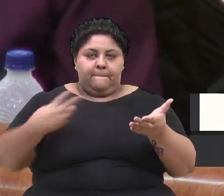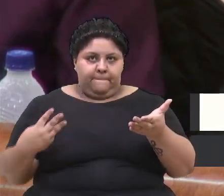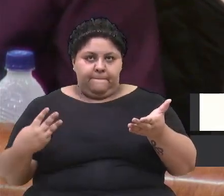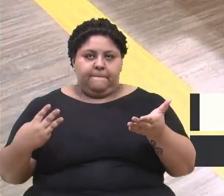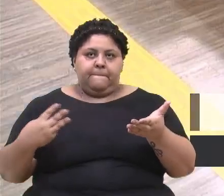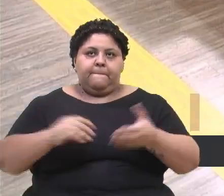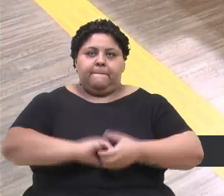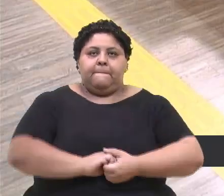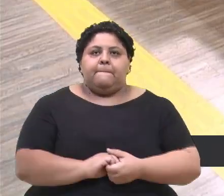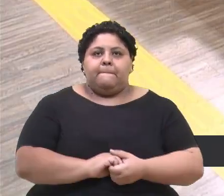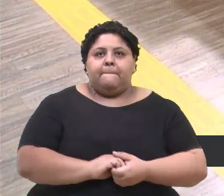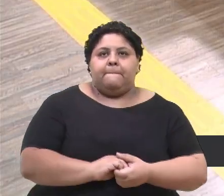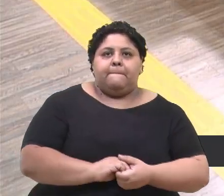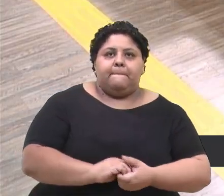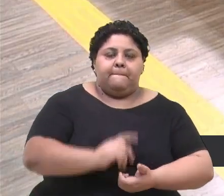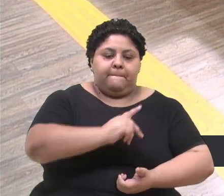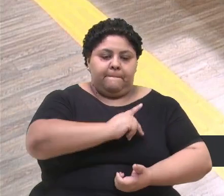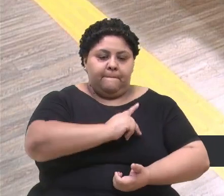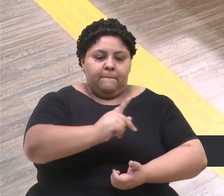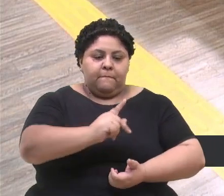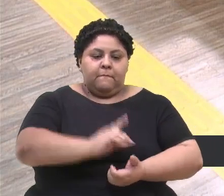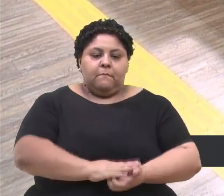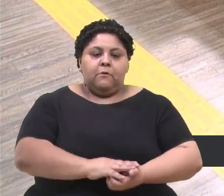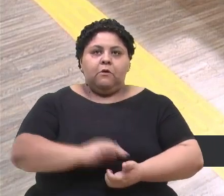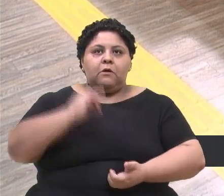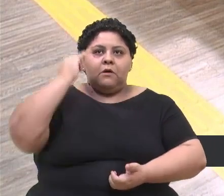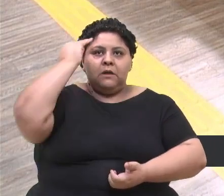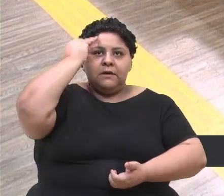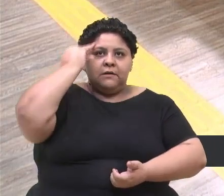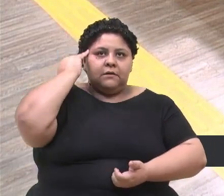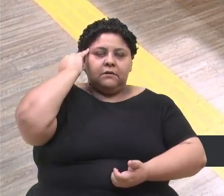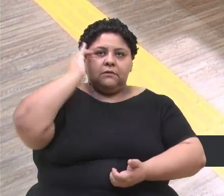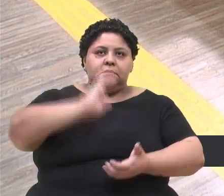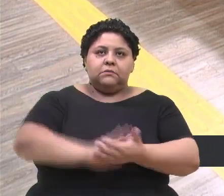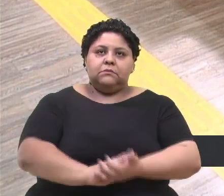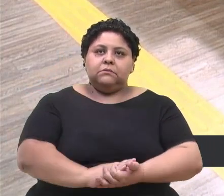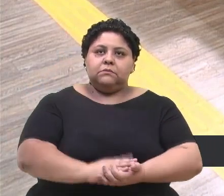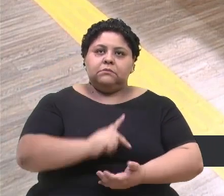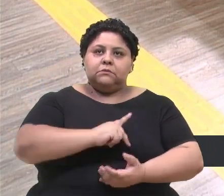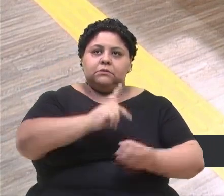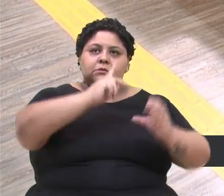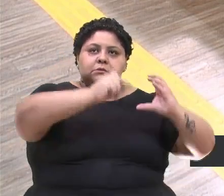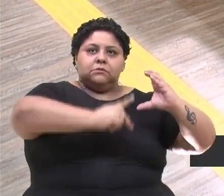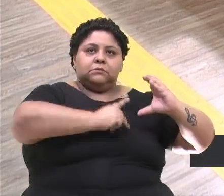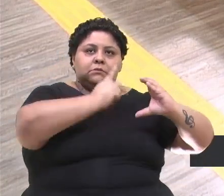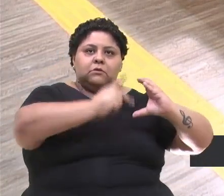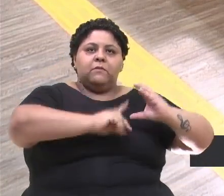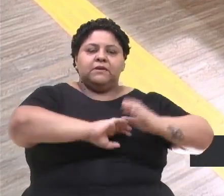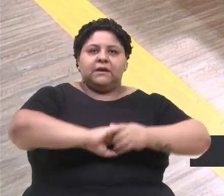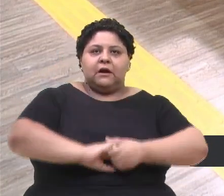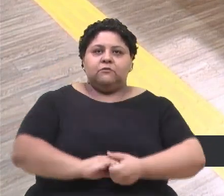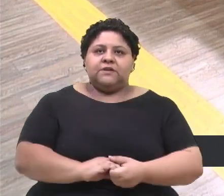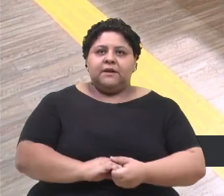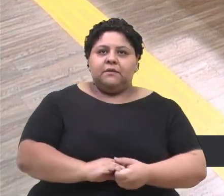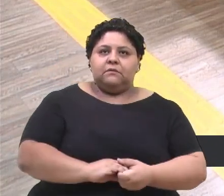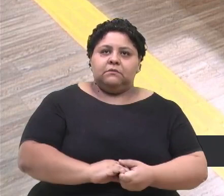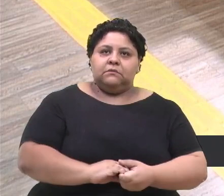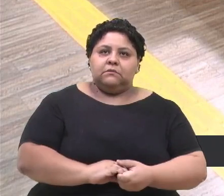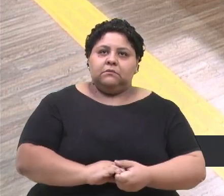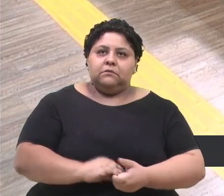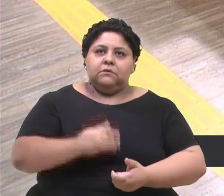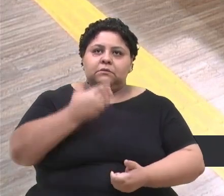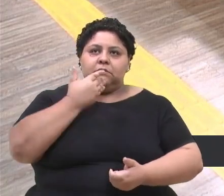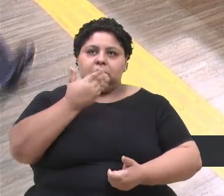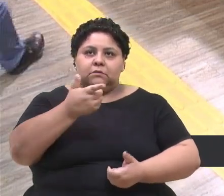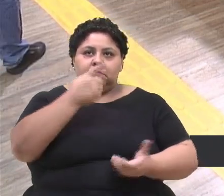920/2023. Senhor presidente, José D'Ambrós, presidente da Câmara Municipal de Caxias do Sul. Solicito o acordo de